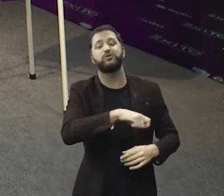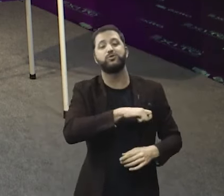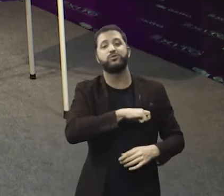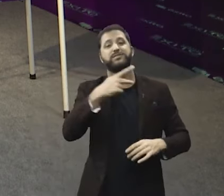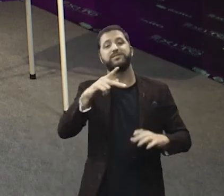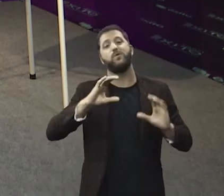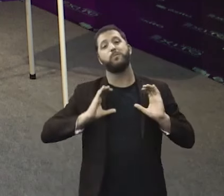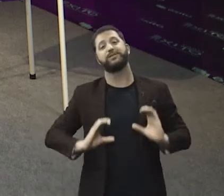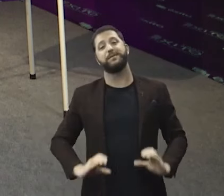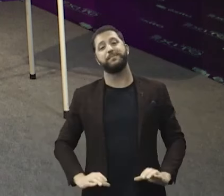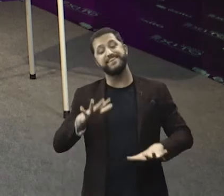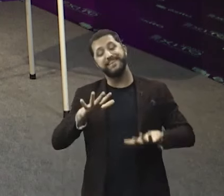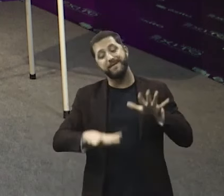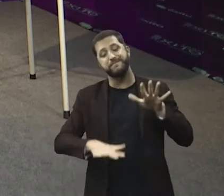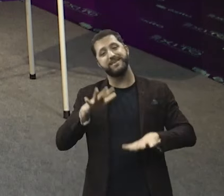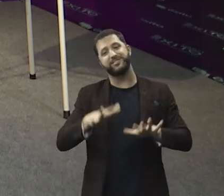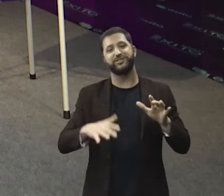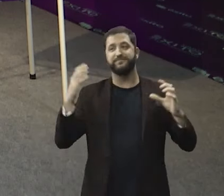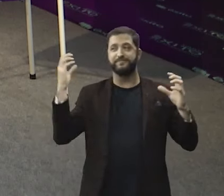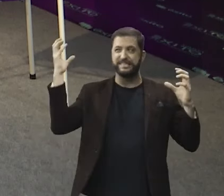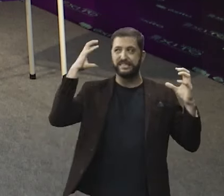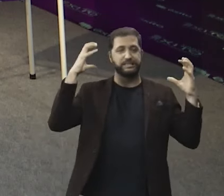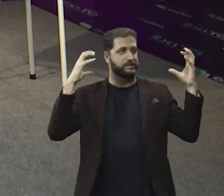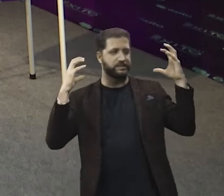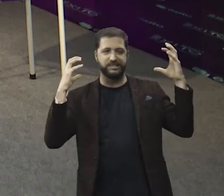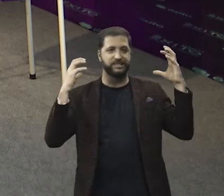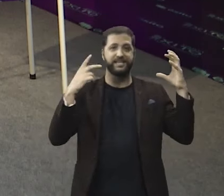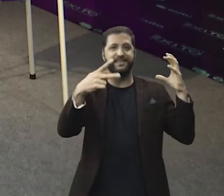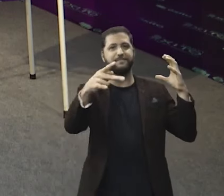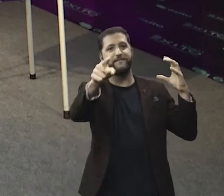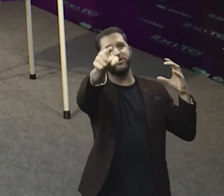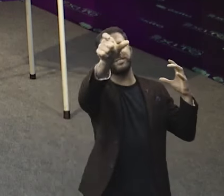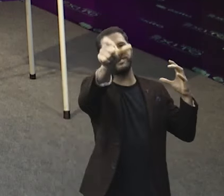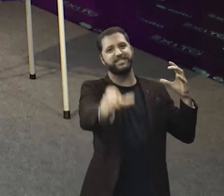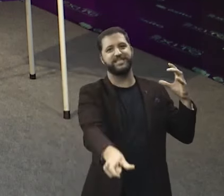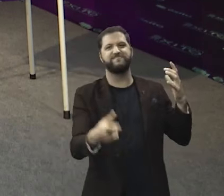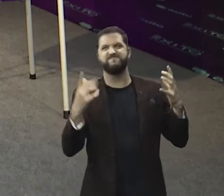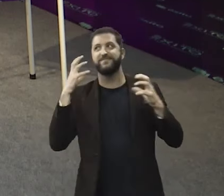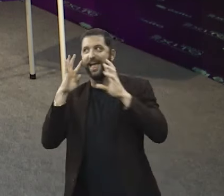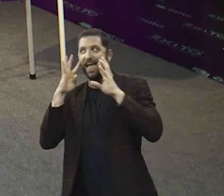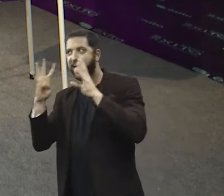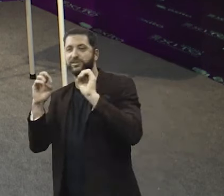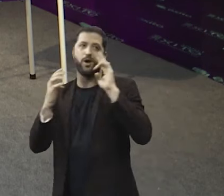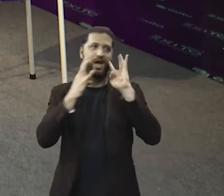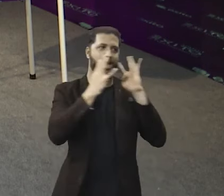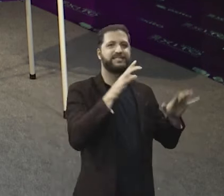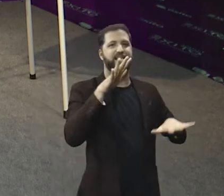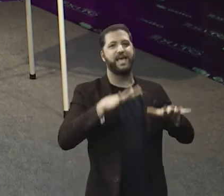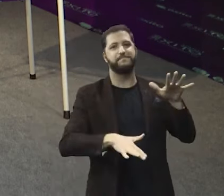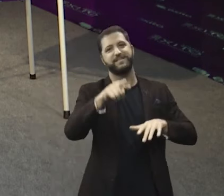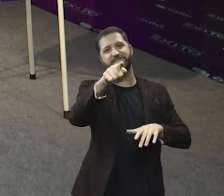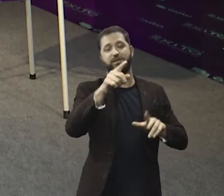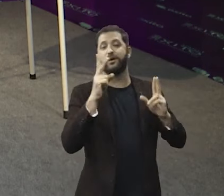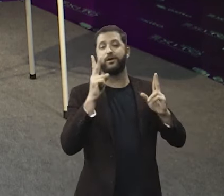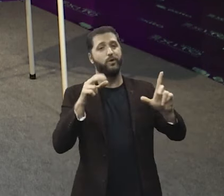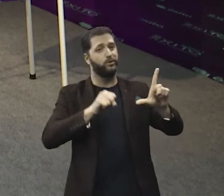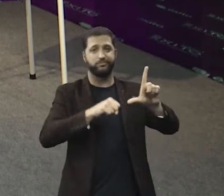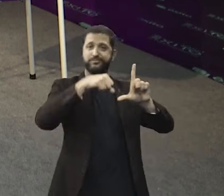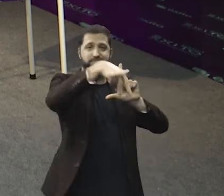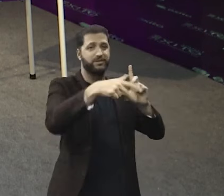mesma coisa metaverso pode ser uma maldição pode ser uma benção Depende do que eu vou me nutrir